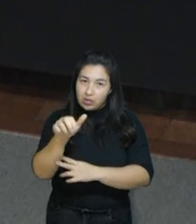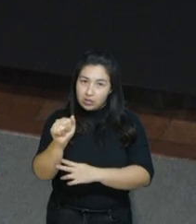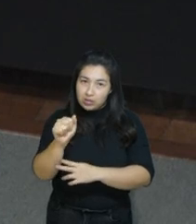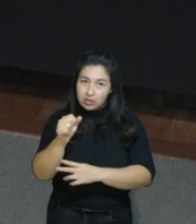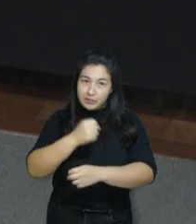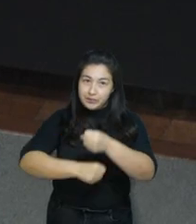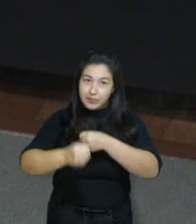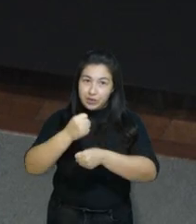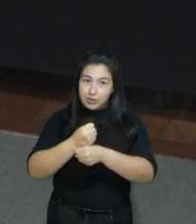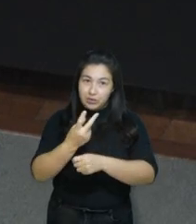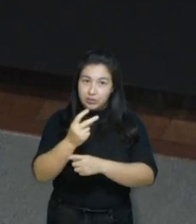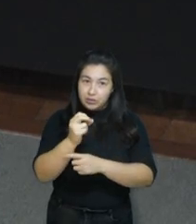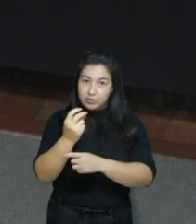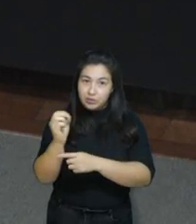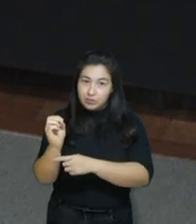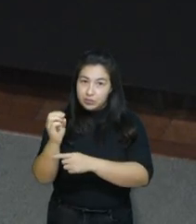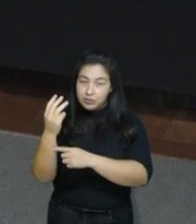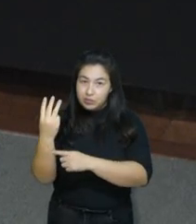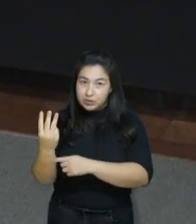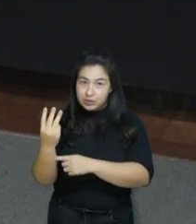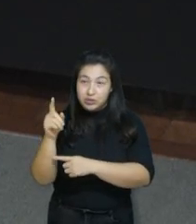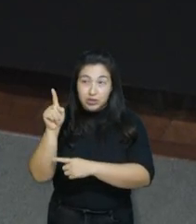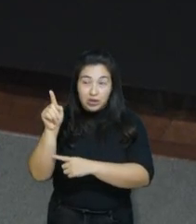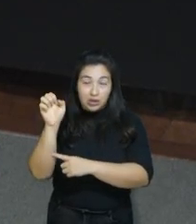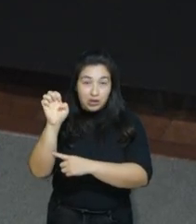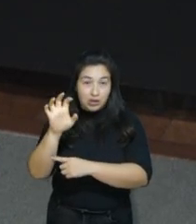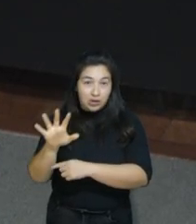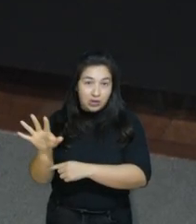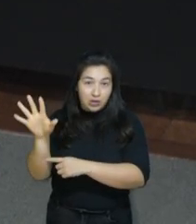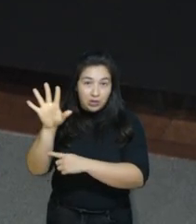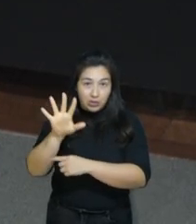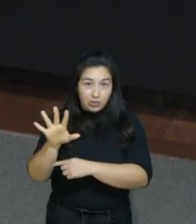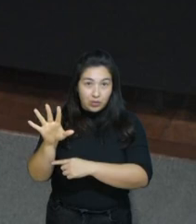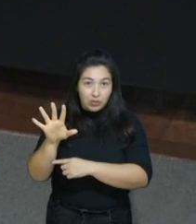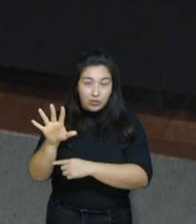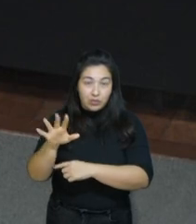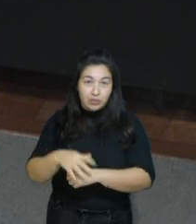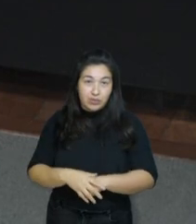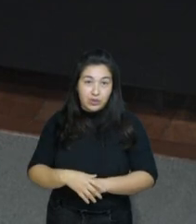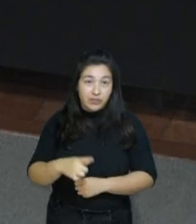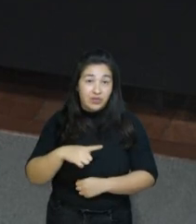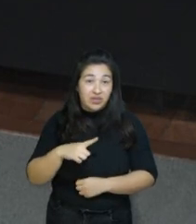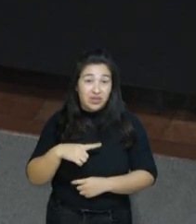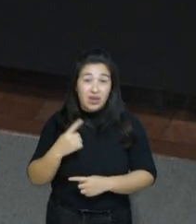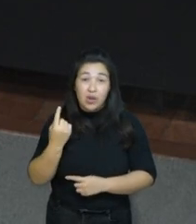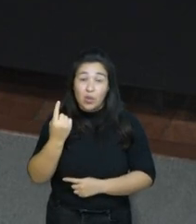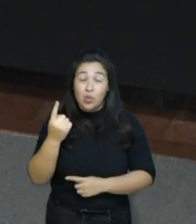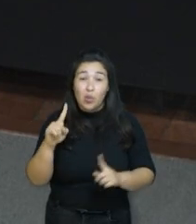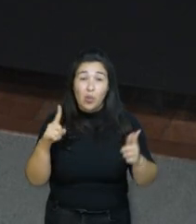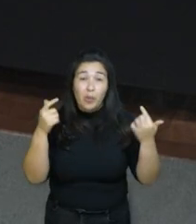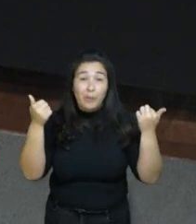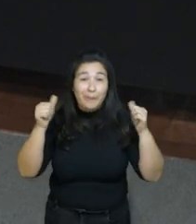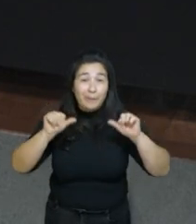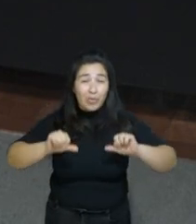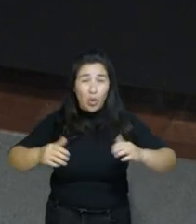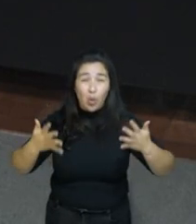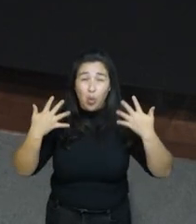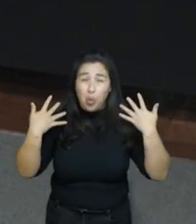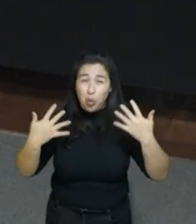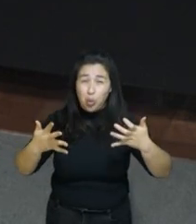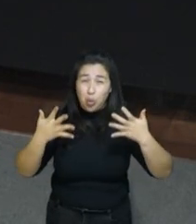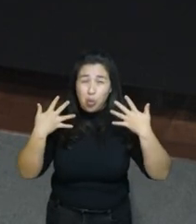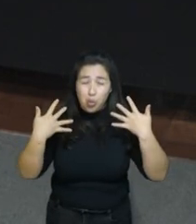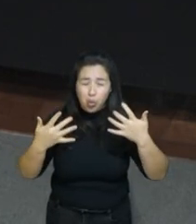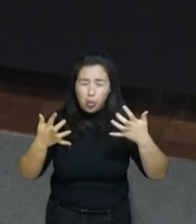Em 2003, a Europa foi abatida com uma das piores ondas de calor.